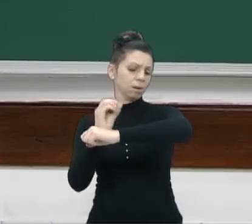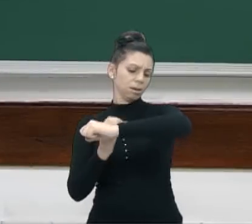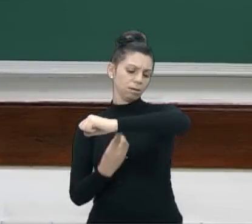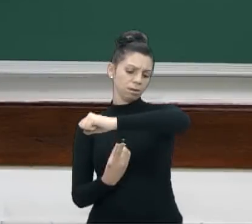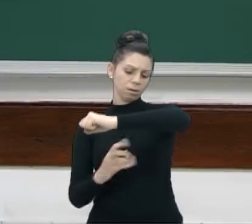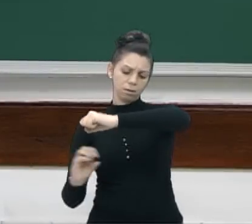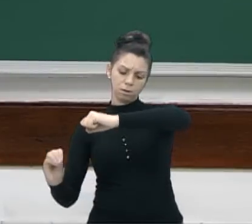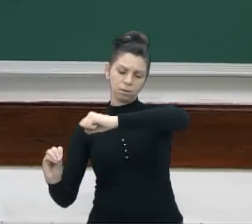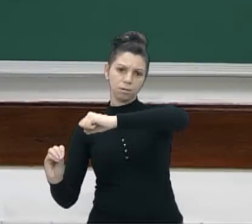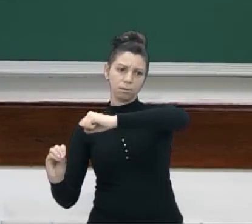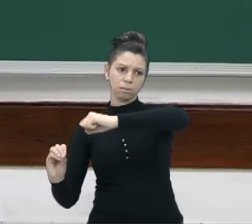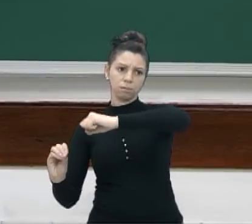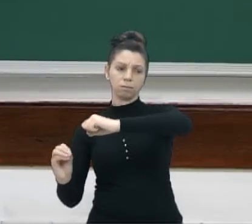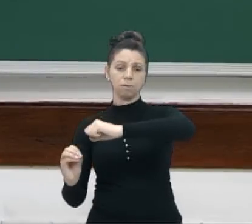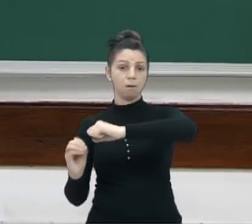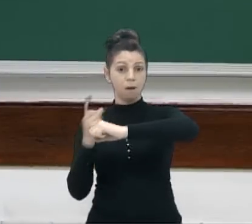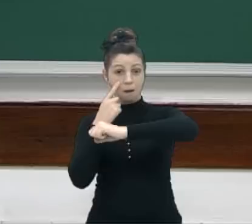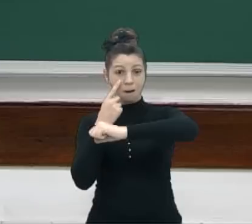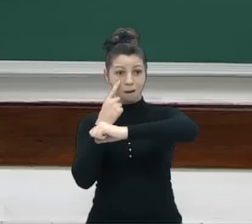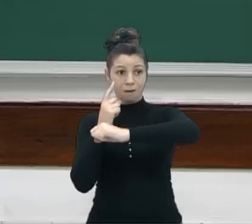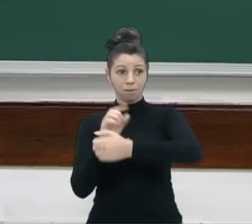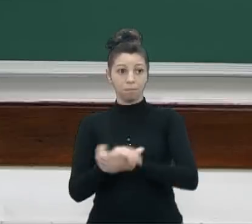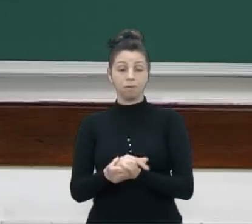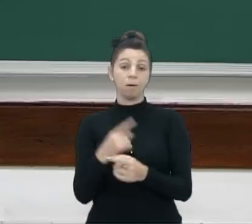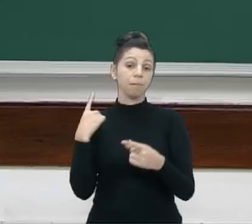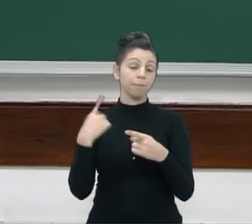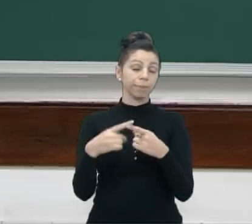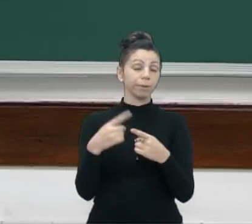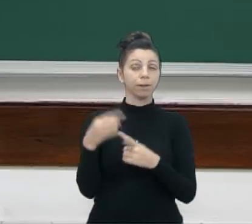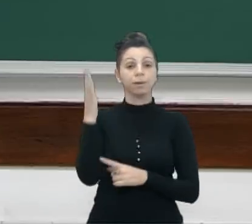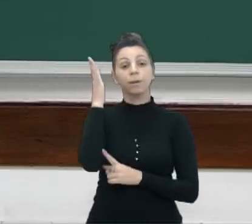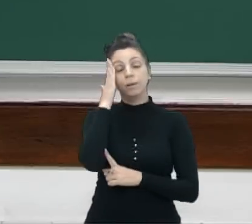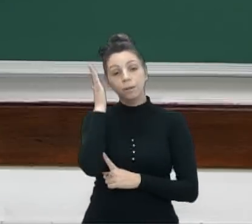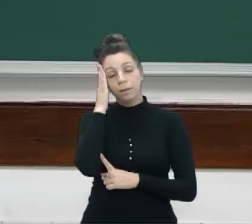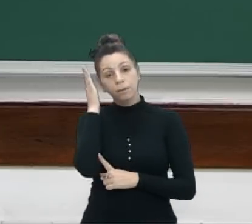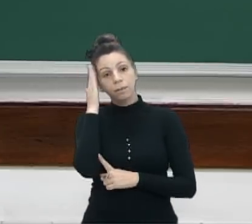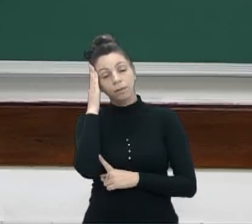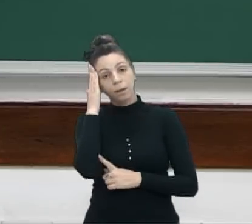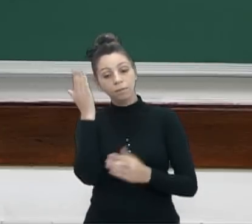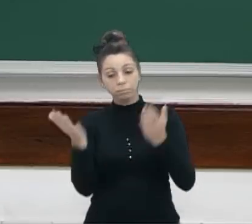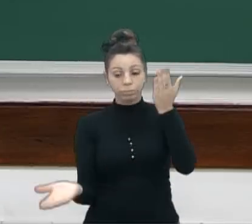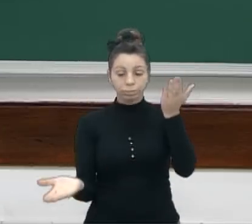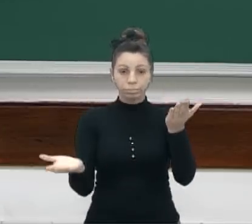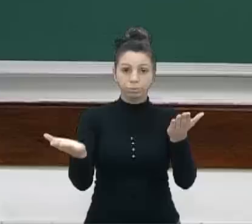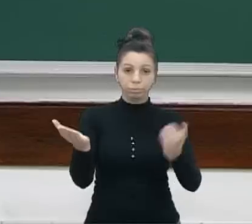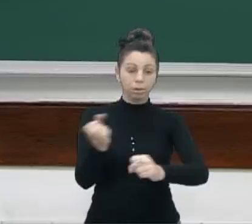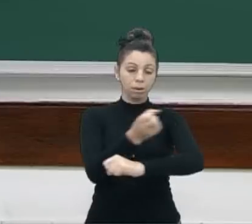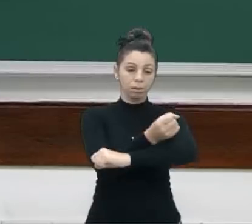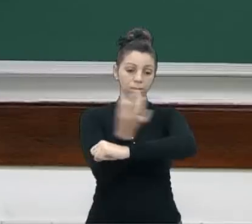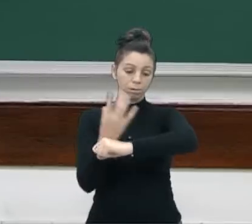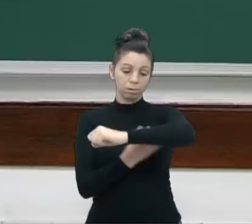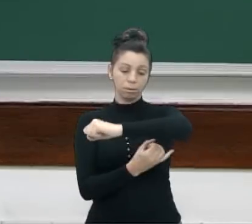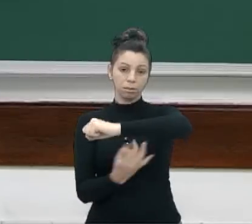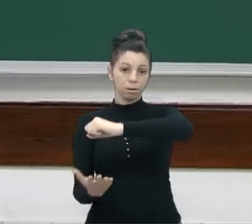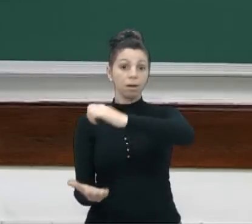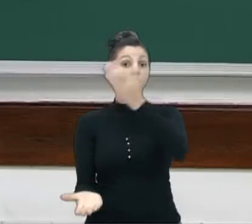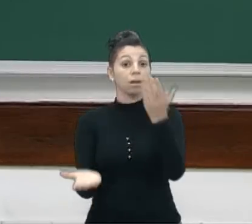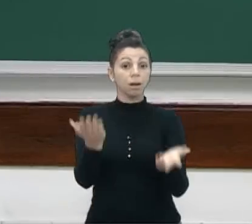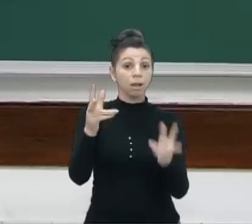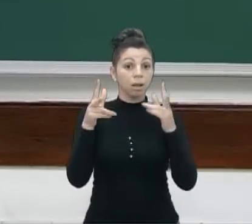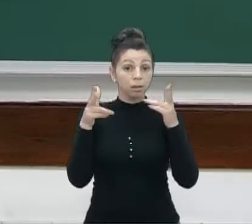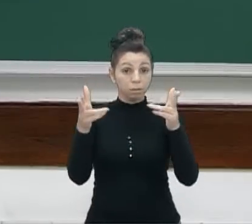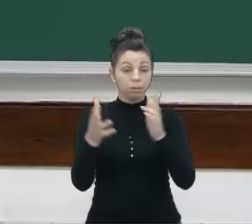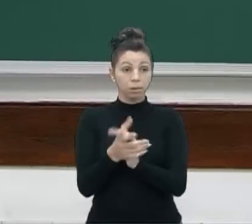agora eu estou pondo as frações aqui, ó. Porque eu já sei que fração equivalente é a fração que representa a mesma quantidade. Então, eu